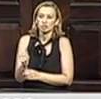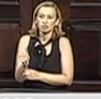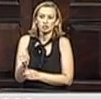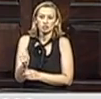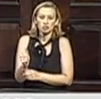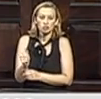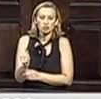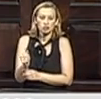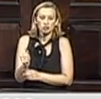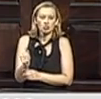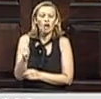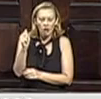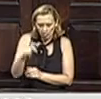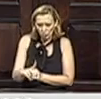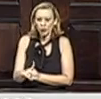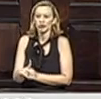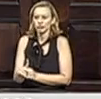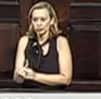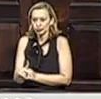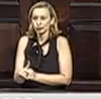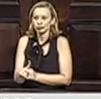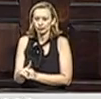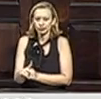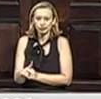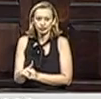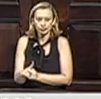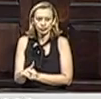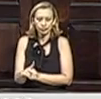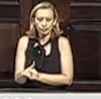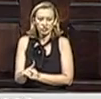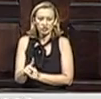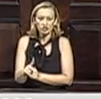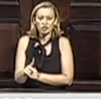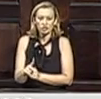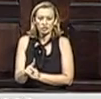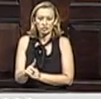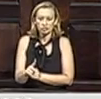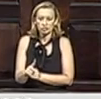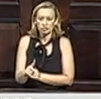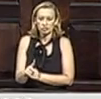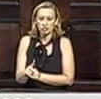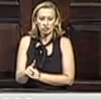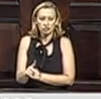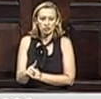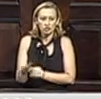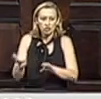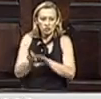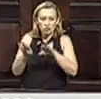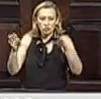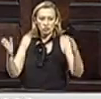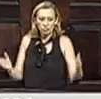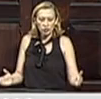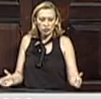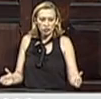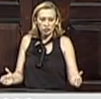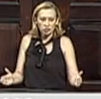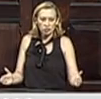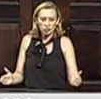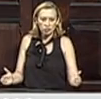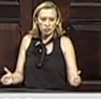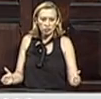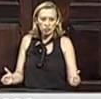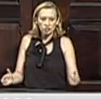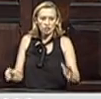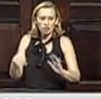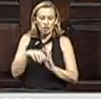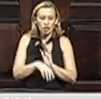Não, aprovado. Está aprovada. Que é para retirar. Há sobre a mesa requerimento de destaque a emenda